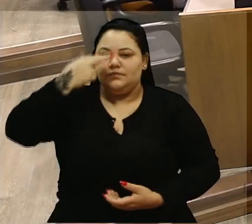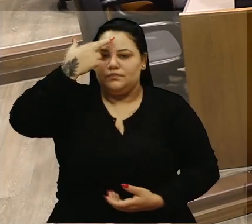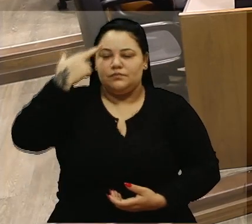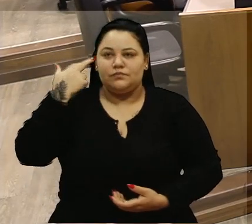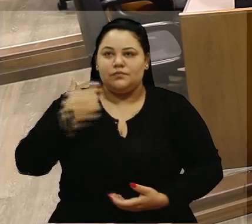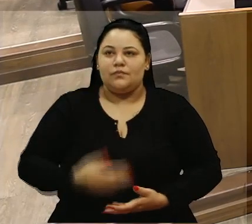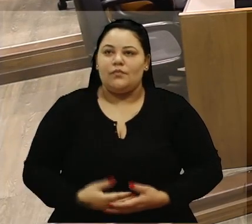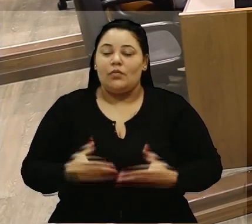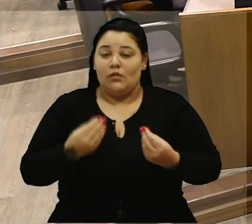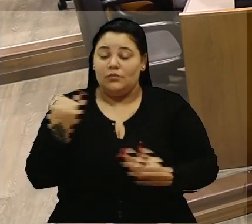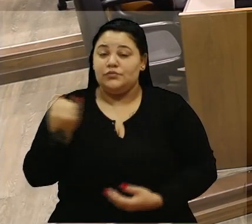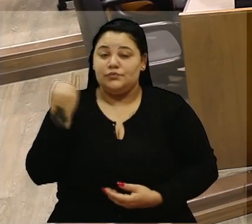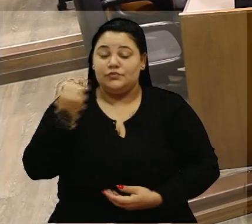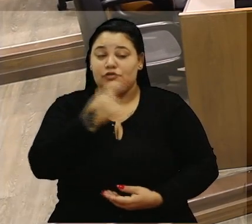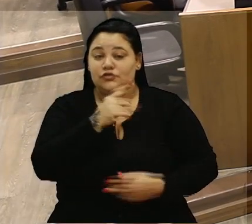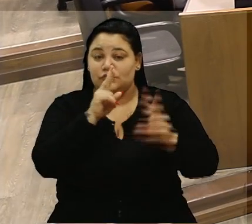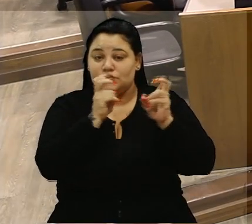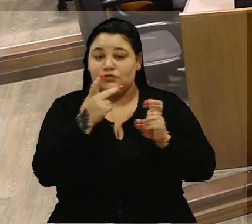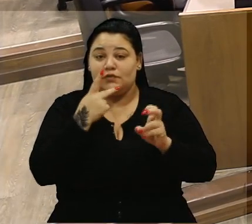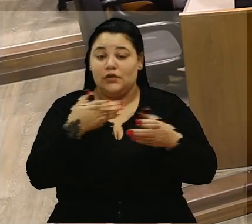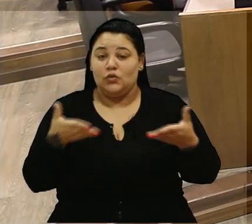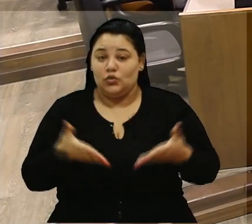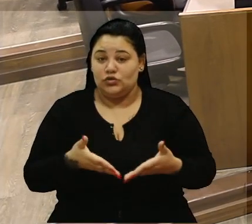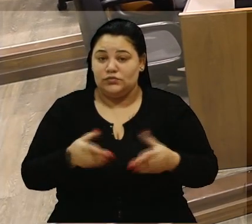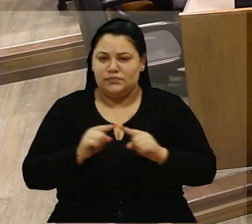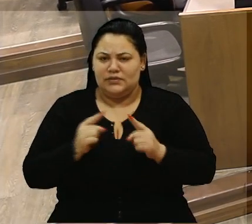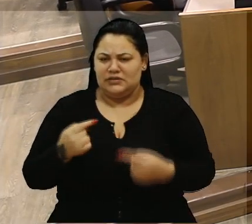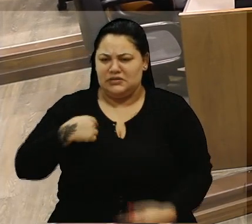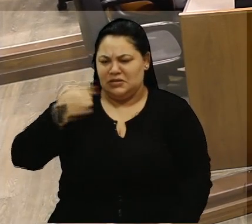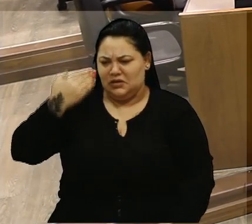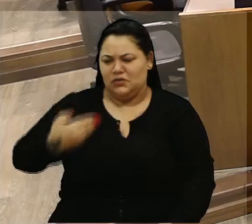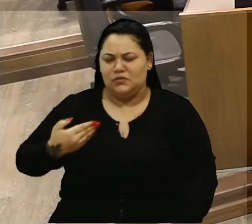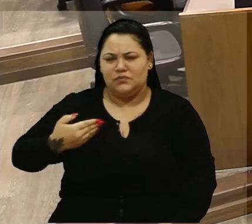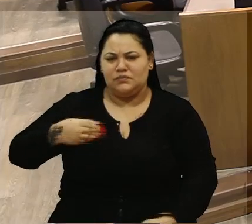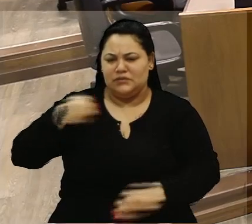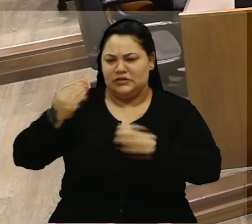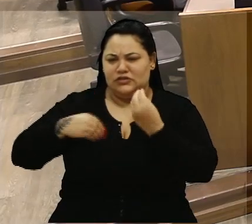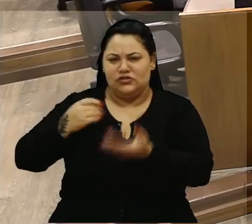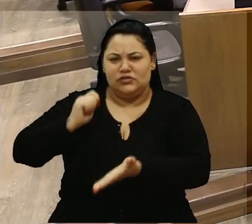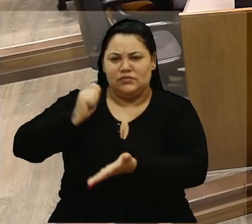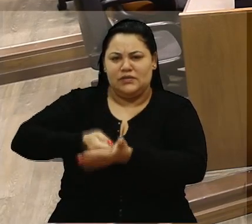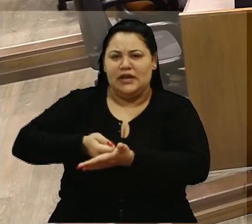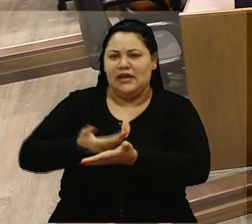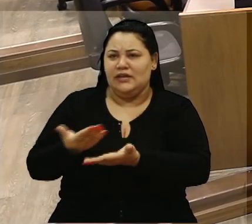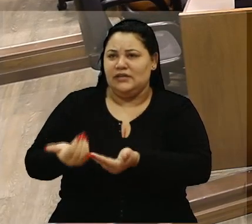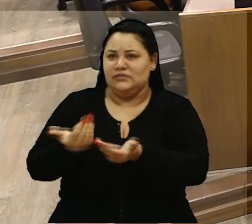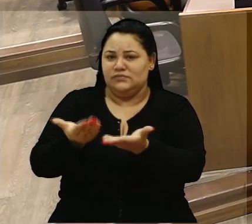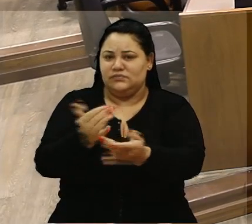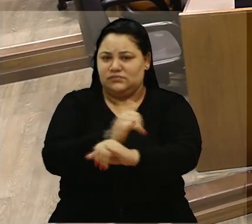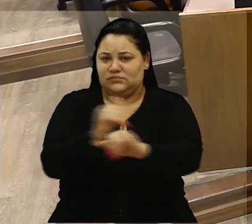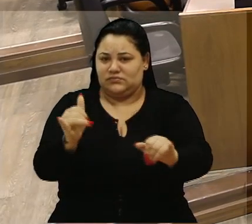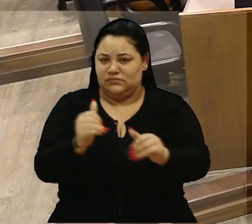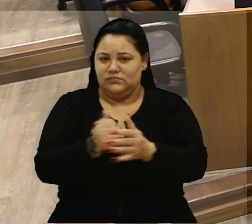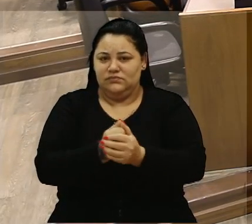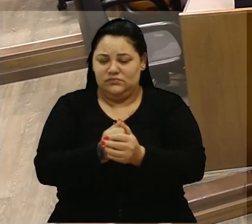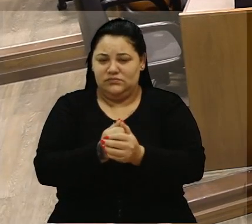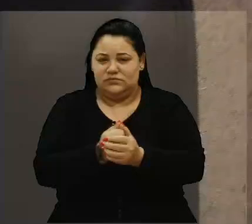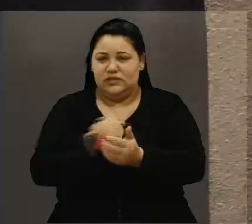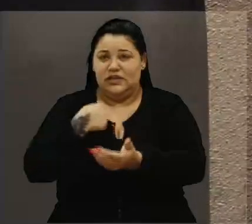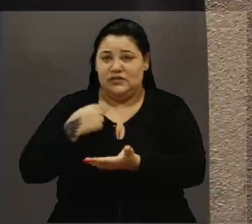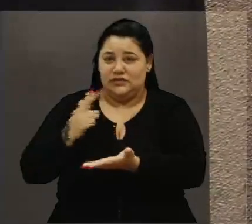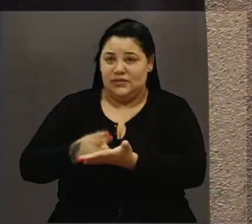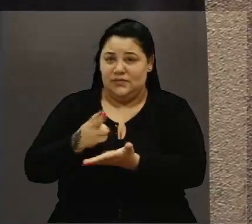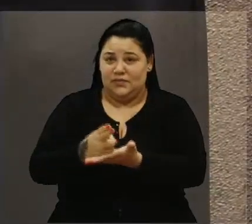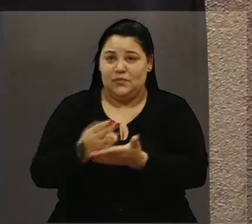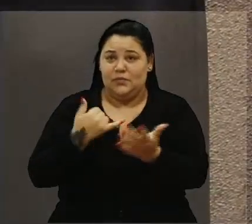muito importante o que o senhor trouxe aqui hoje, mas eu me senti na obrigação de dar essa informação. Toda vez que a minha